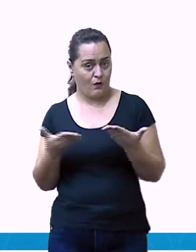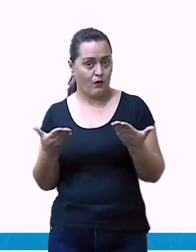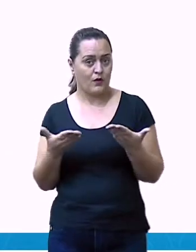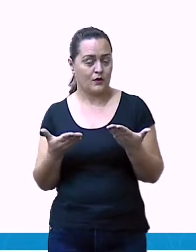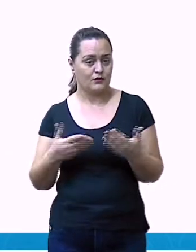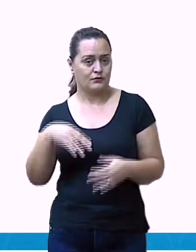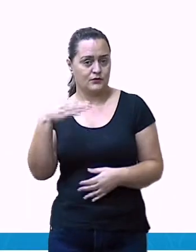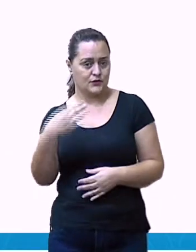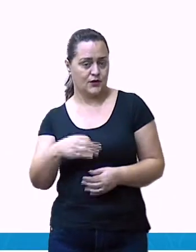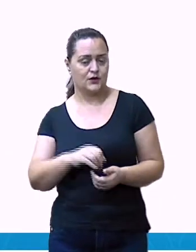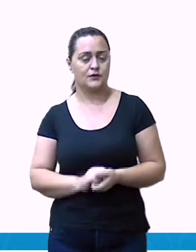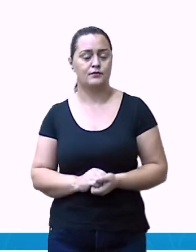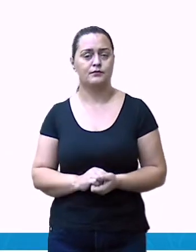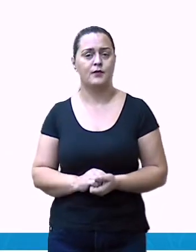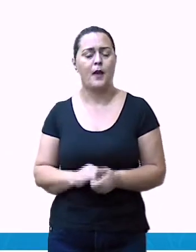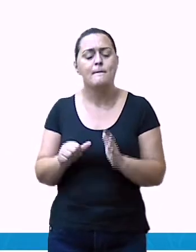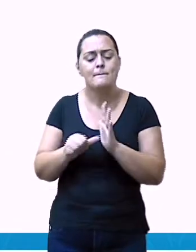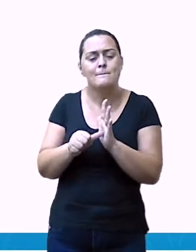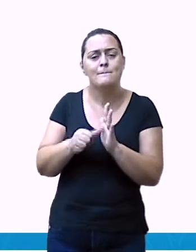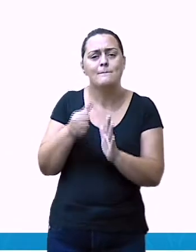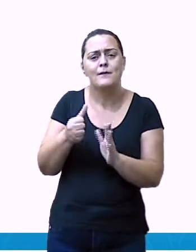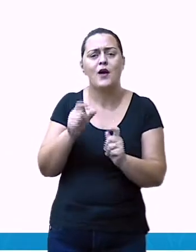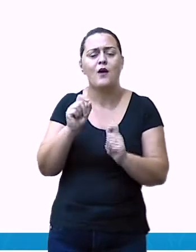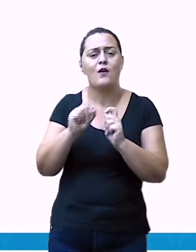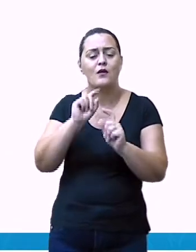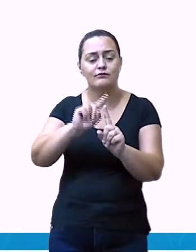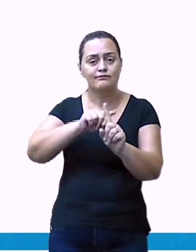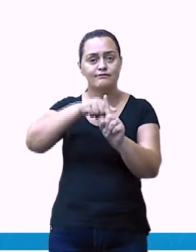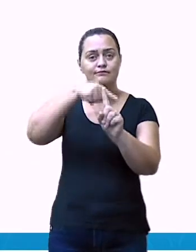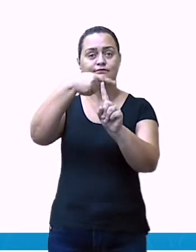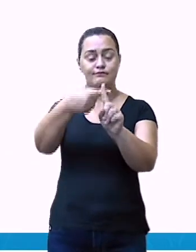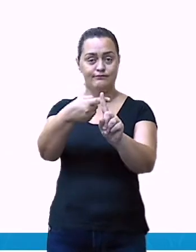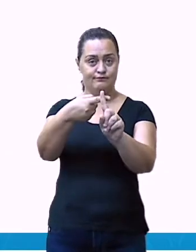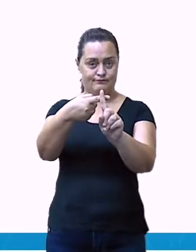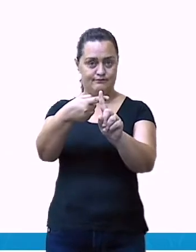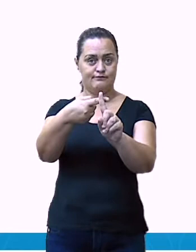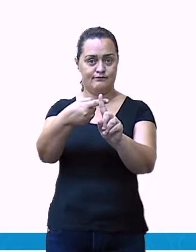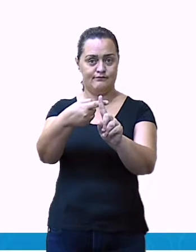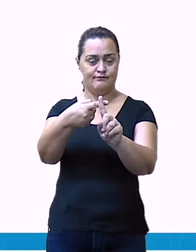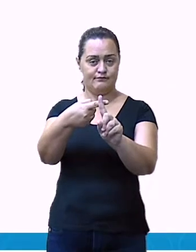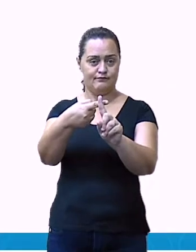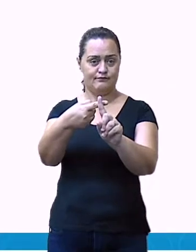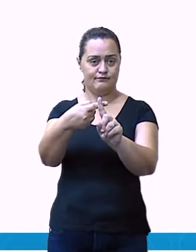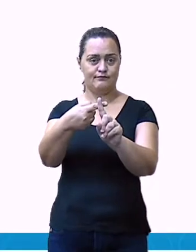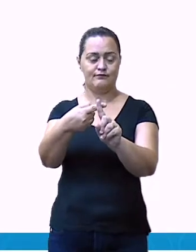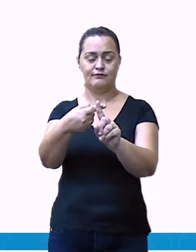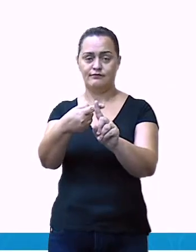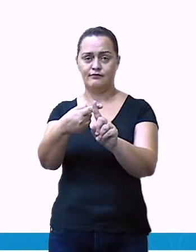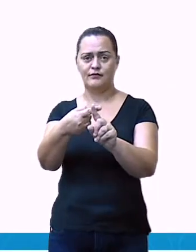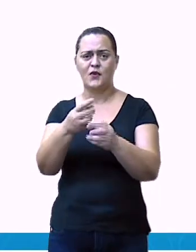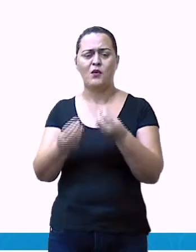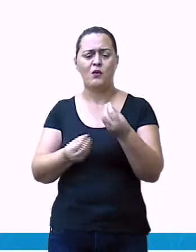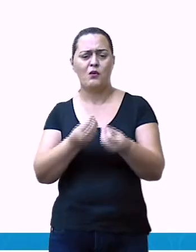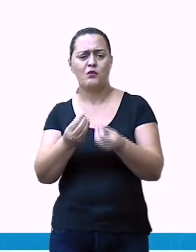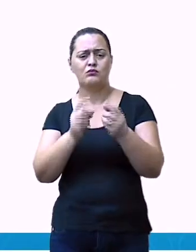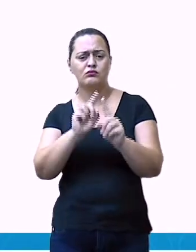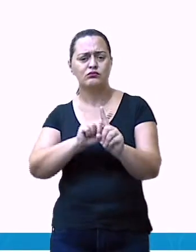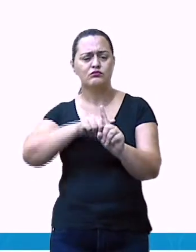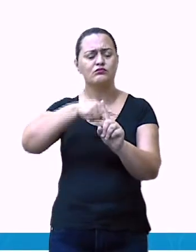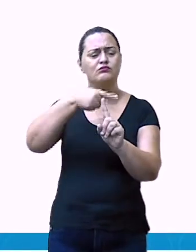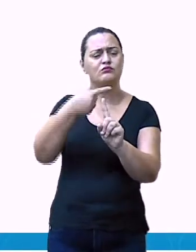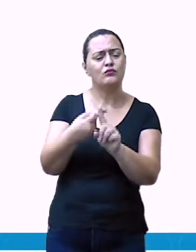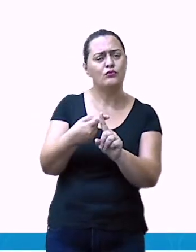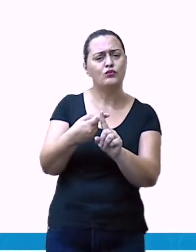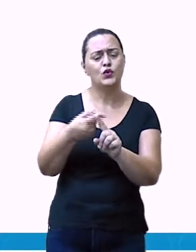primeira é com adição. Então, a adição de números decimais é definida